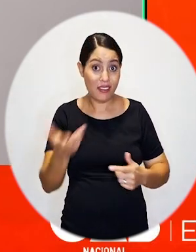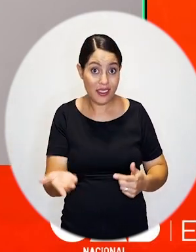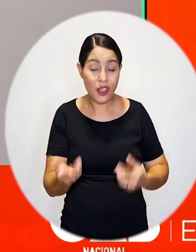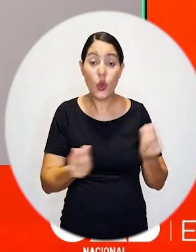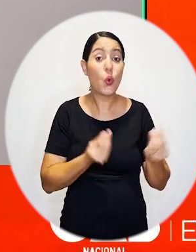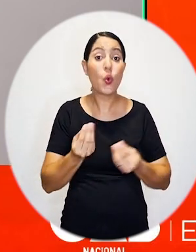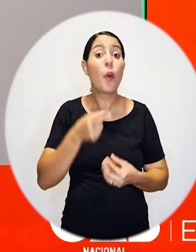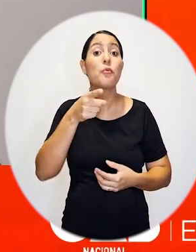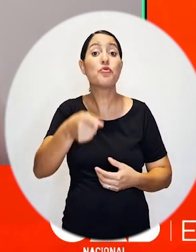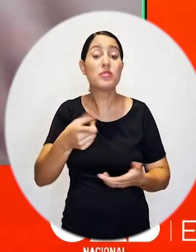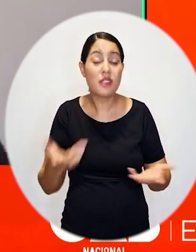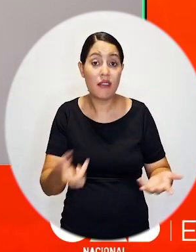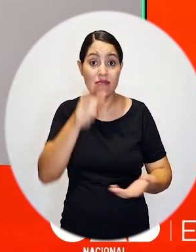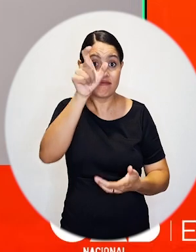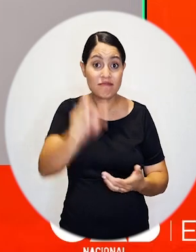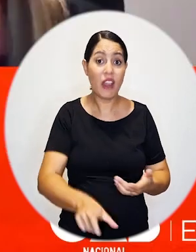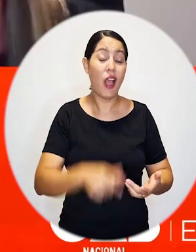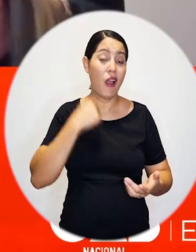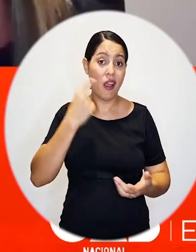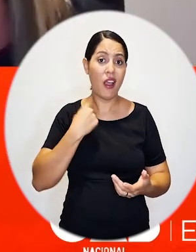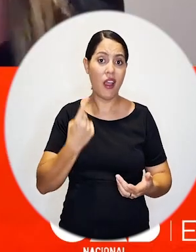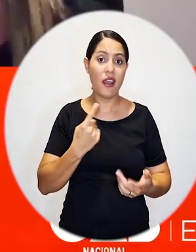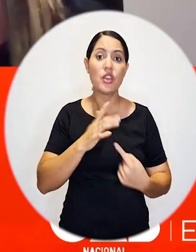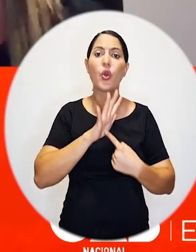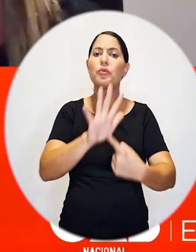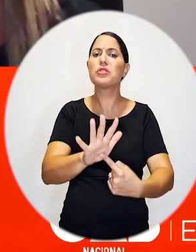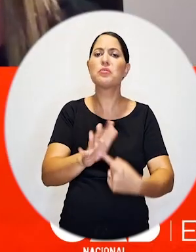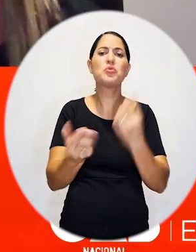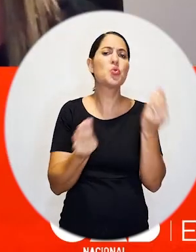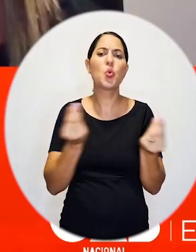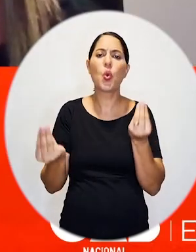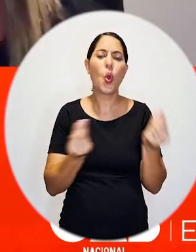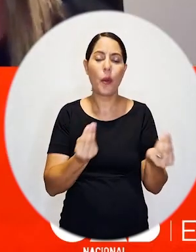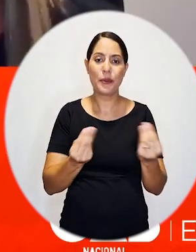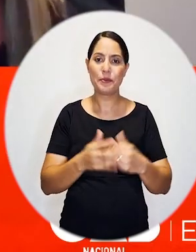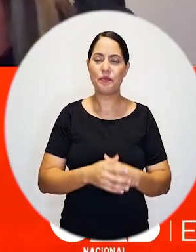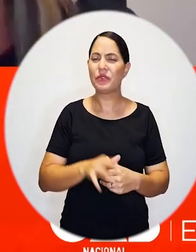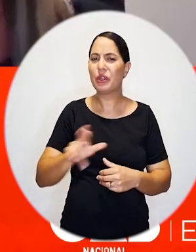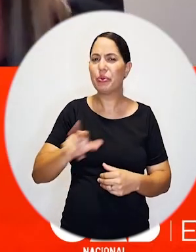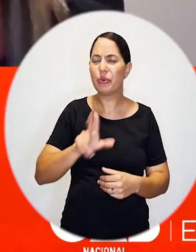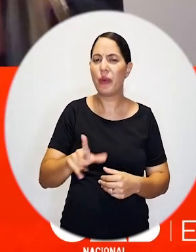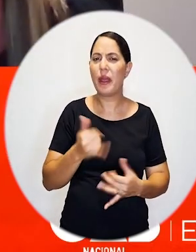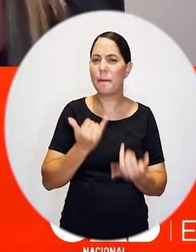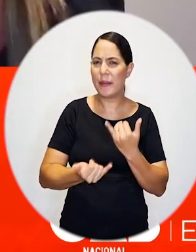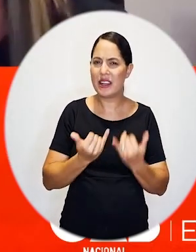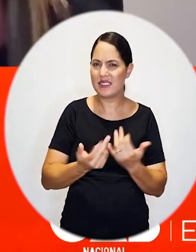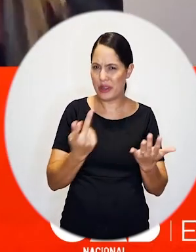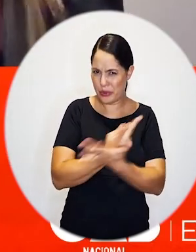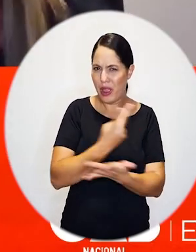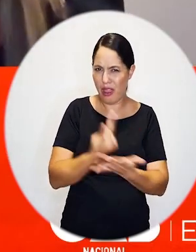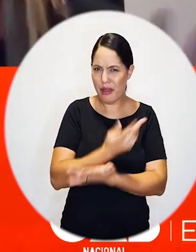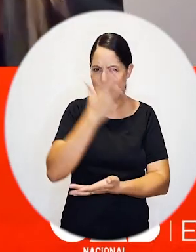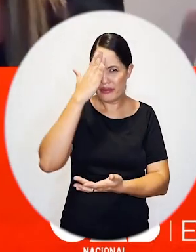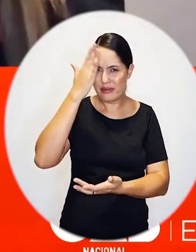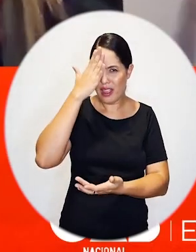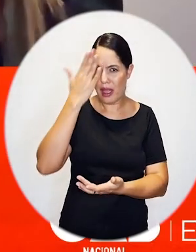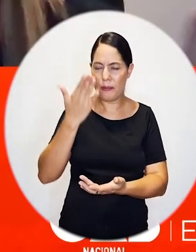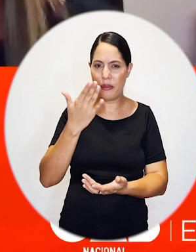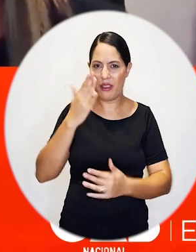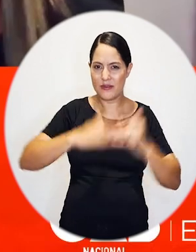e como você se mostra ao público, isso faz muita diferença. Aquele negócio que não fica parecendo um blefe,